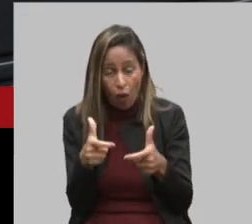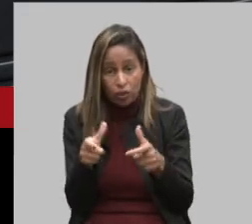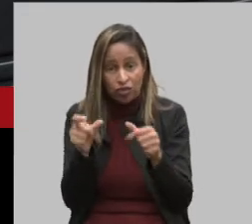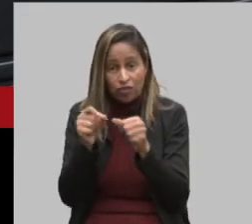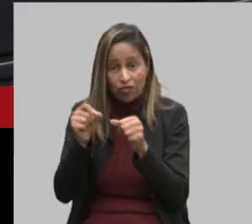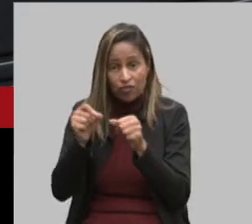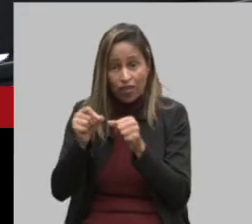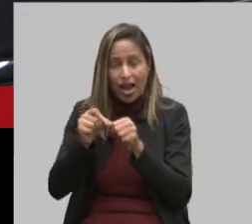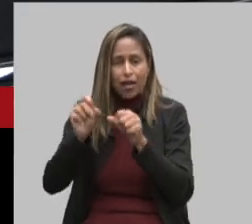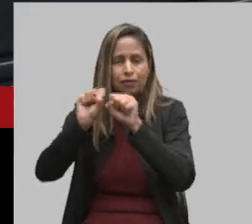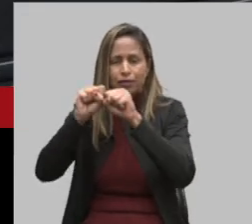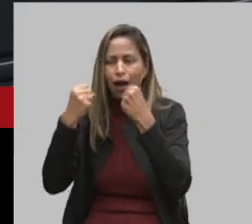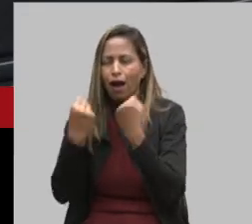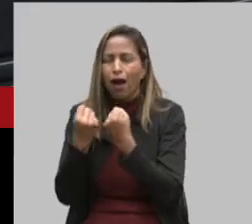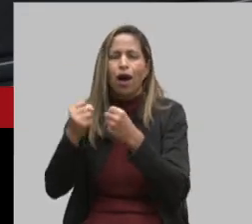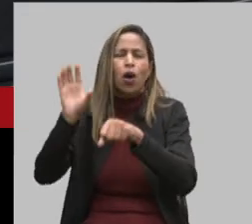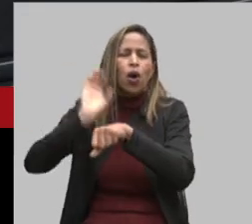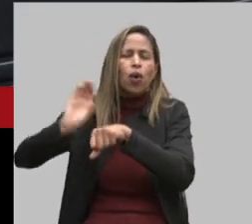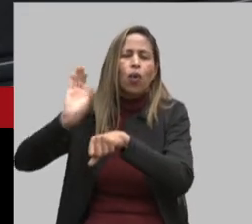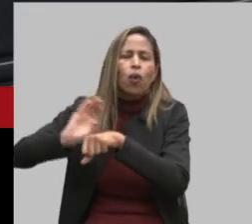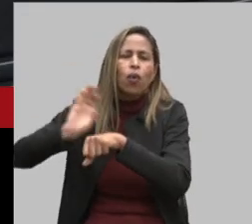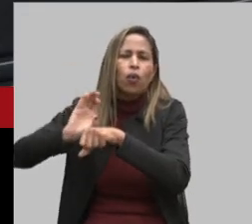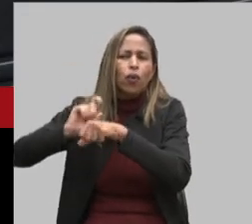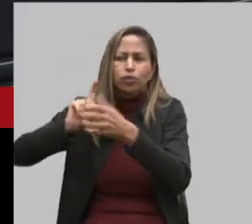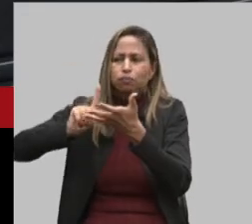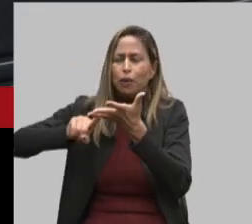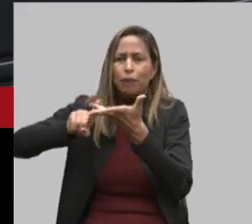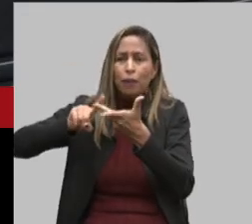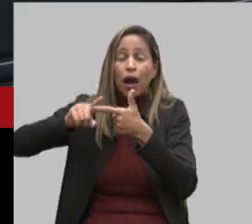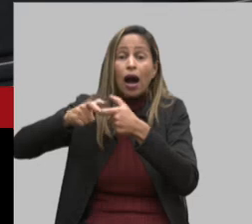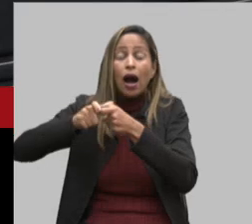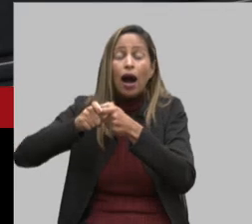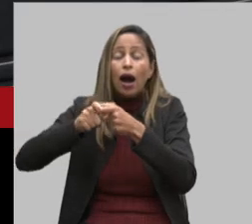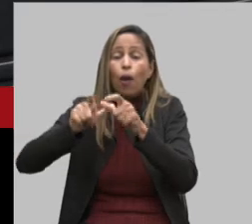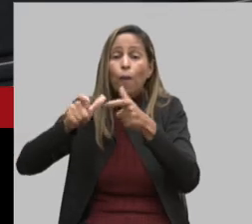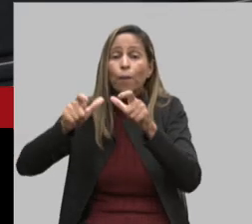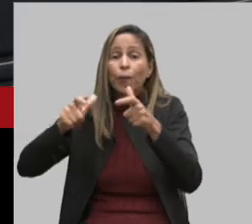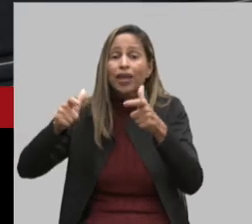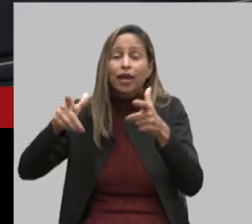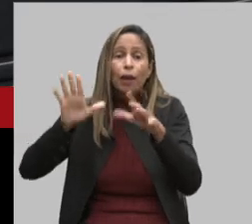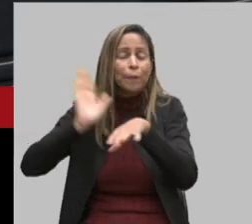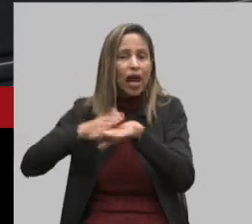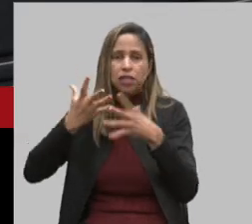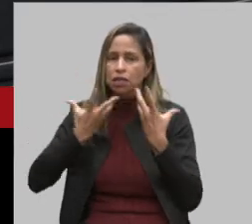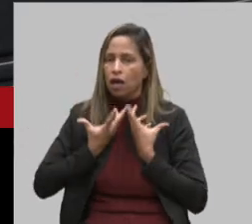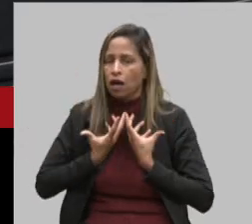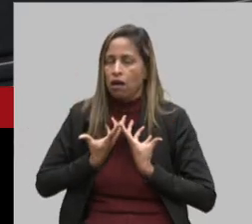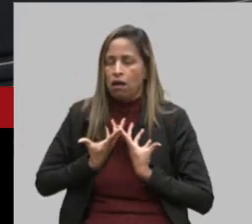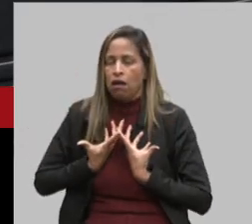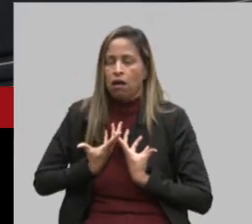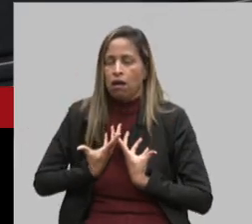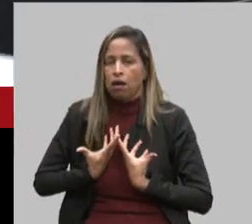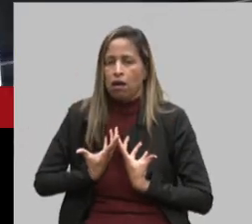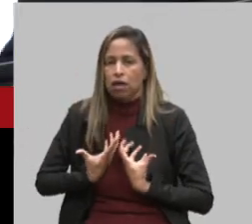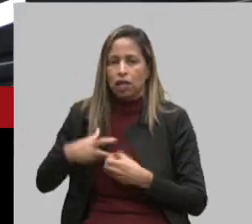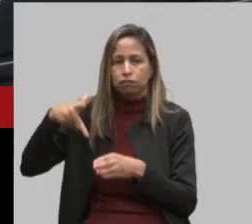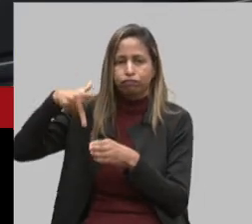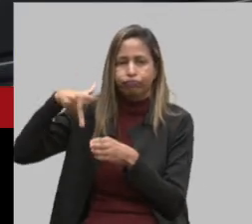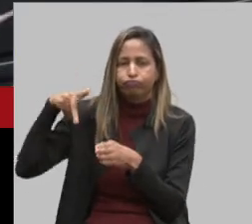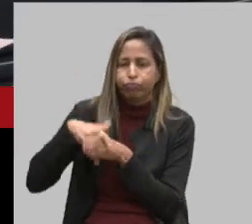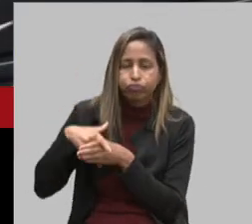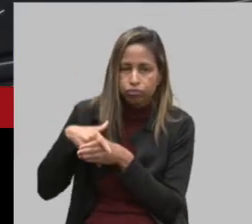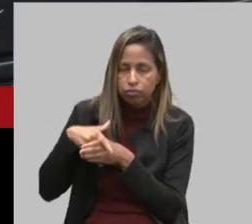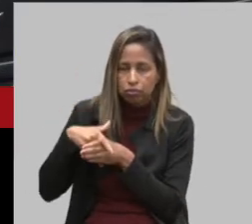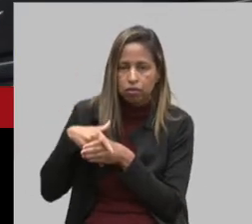workshops e cursos e aumentaria essa exaustão por em cima deles